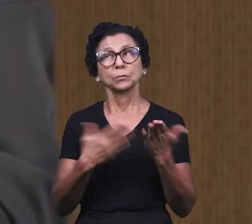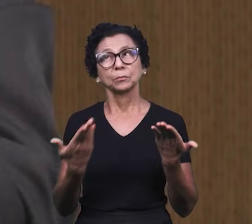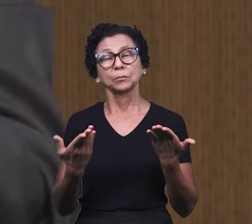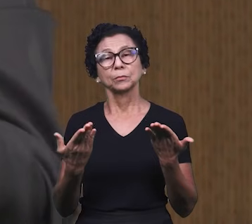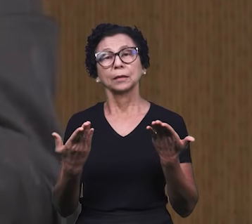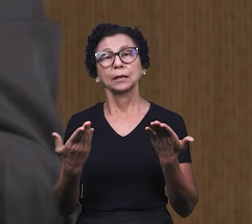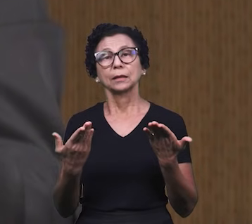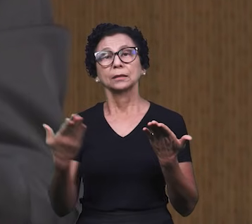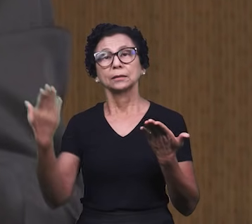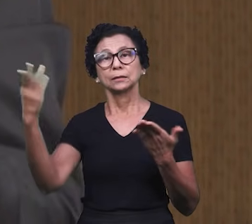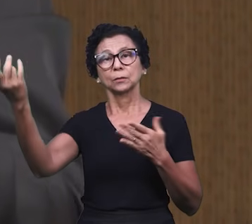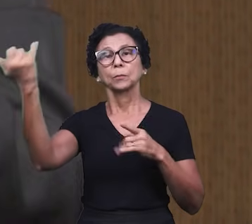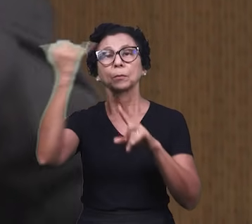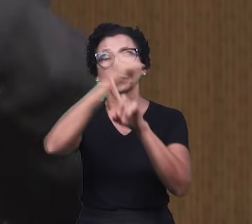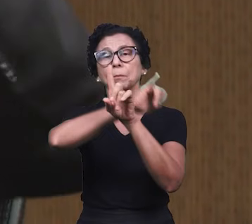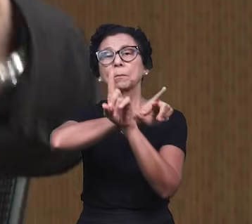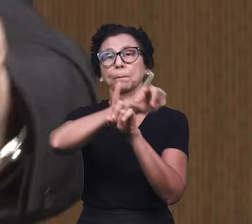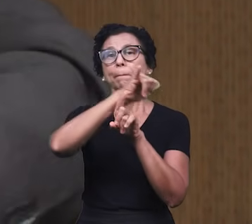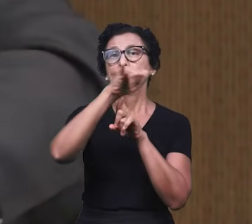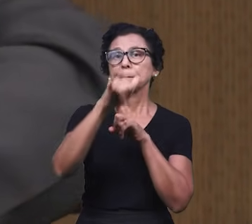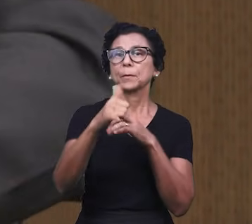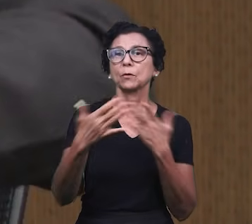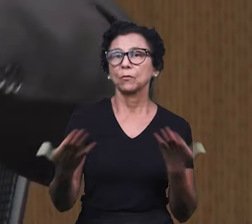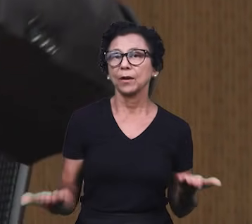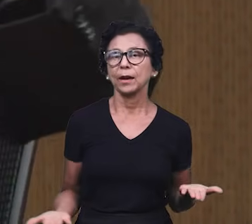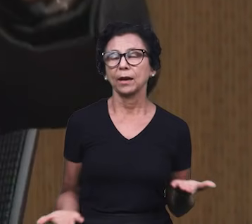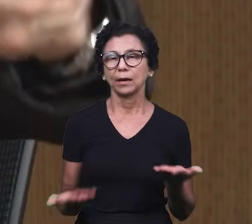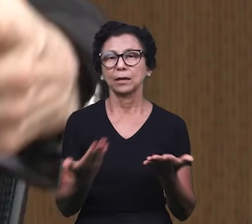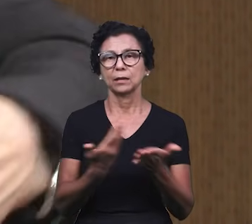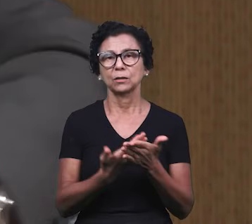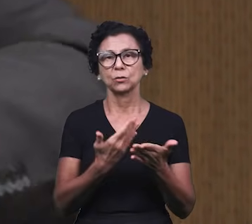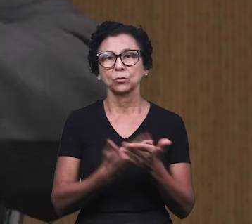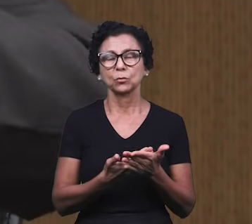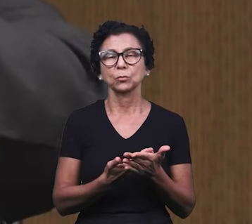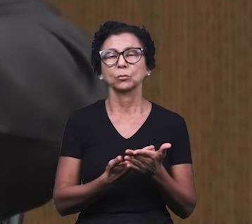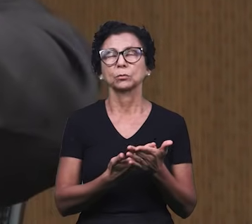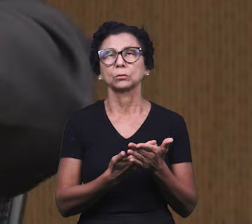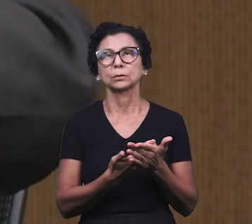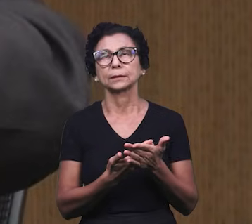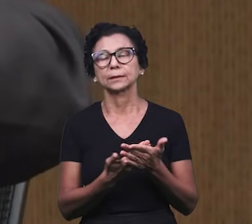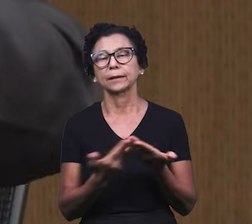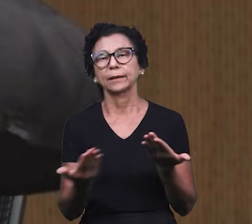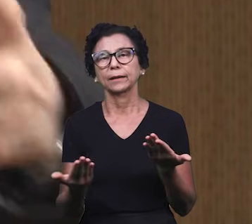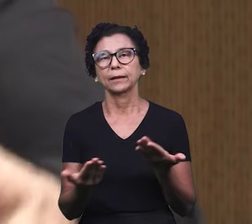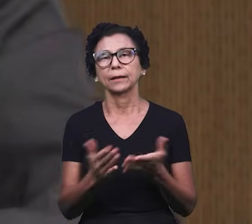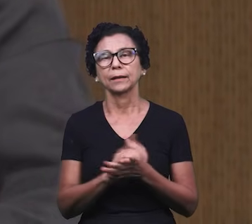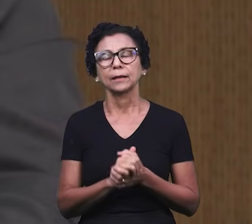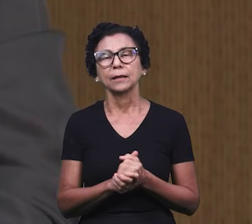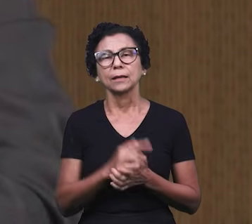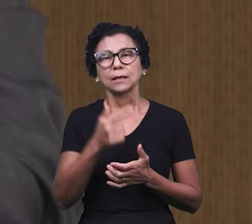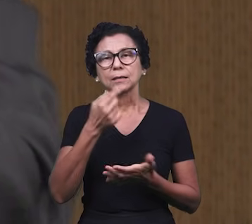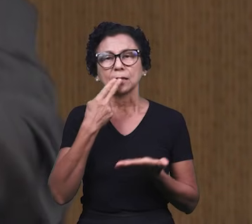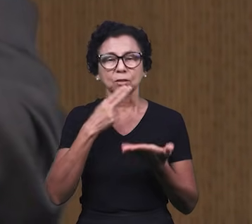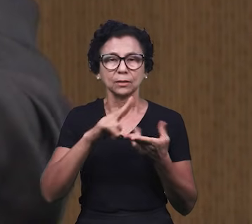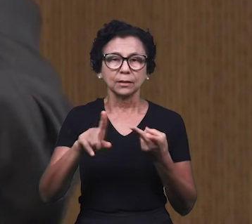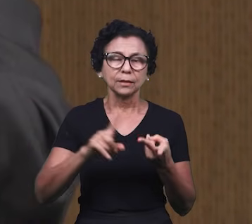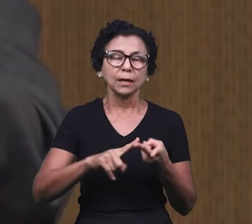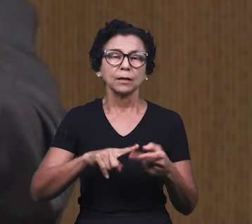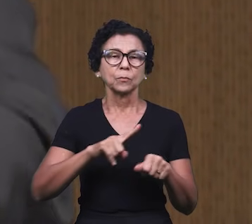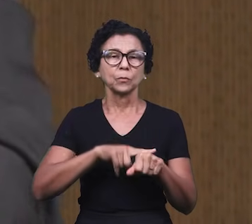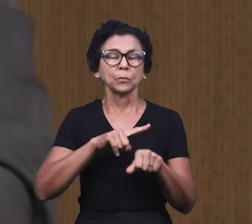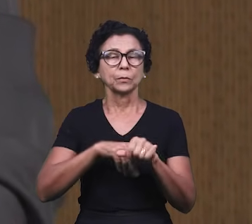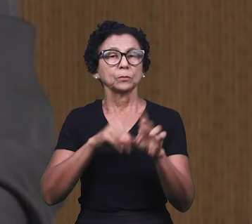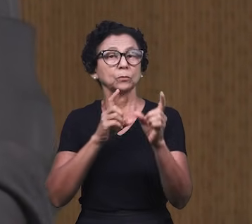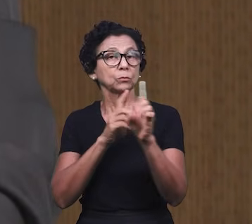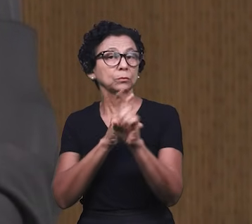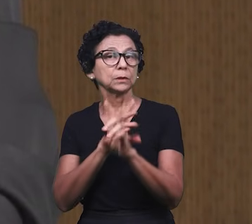proféticas, né? E coisas mais... Então ali nós temos a ver 7 cartas, temos ali uma coisa, o momento da doutrina, algumas